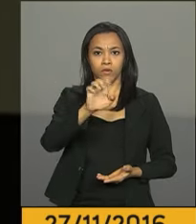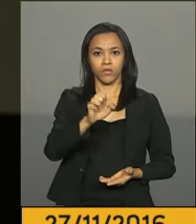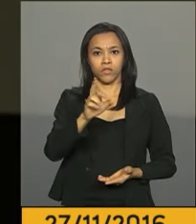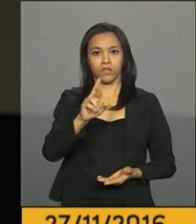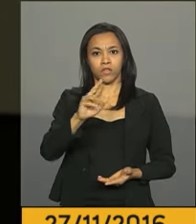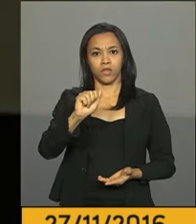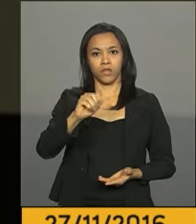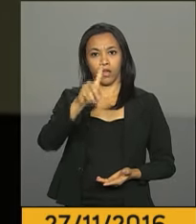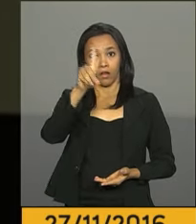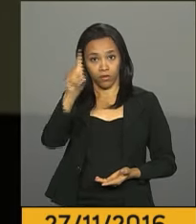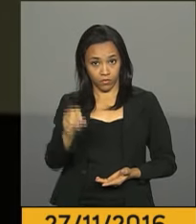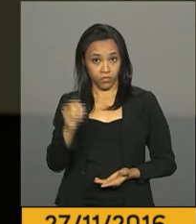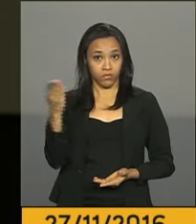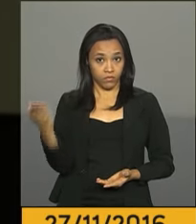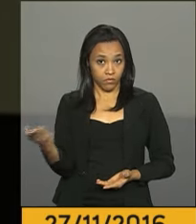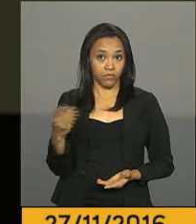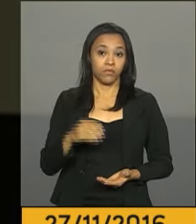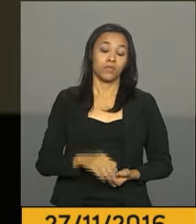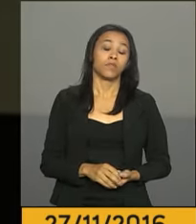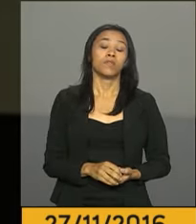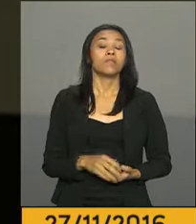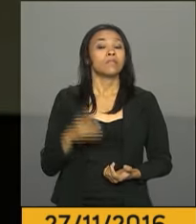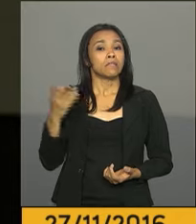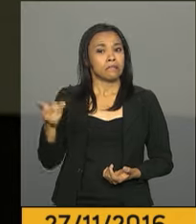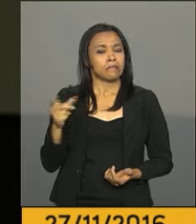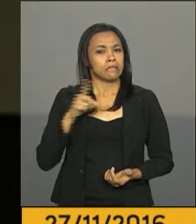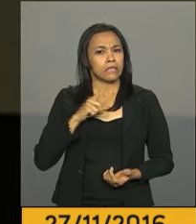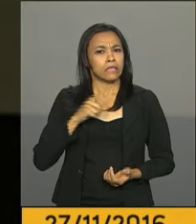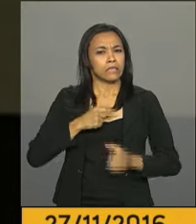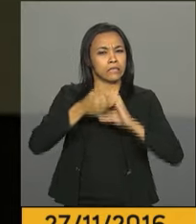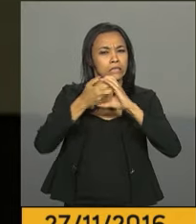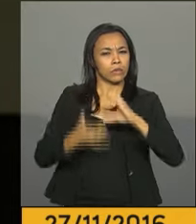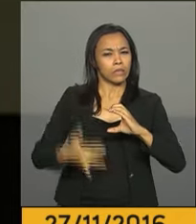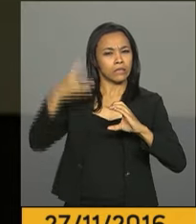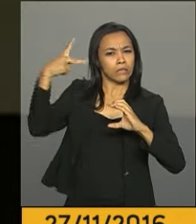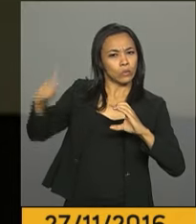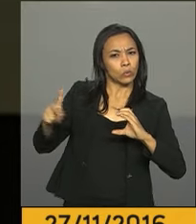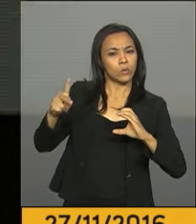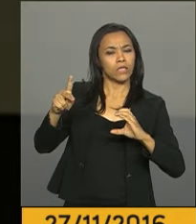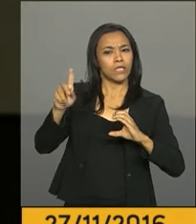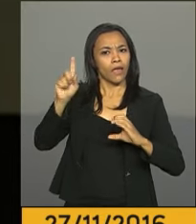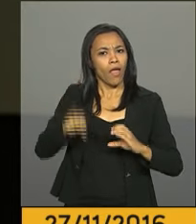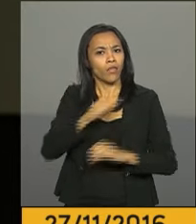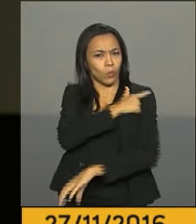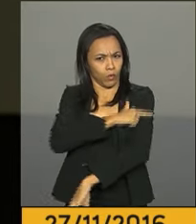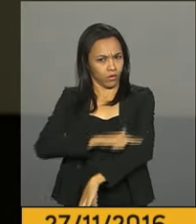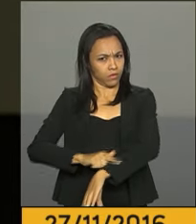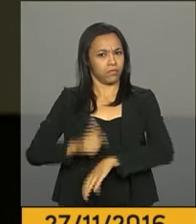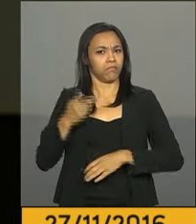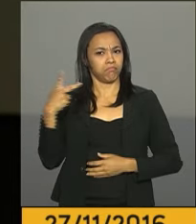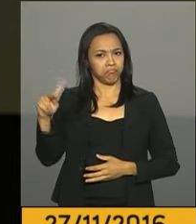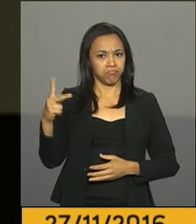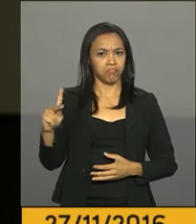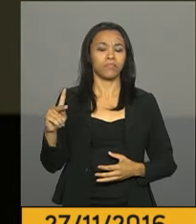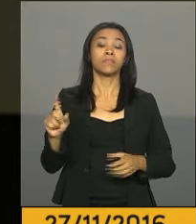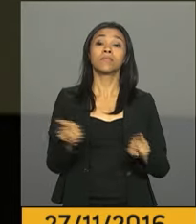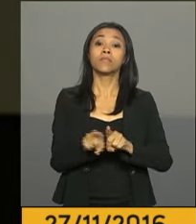traço essencial, além da suprema educação, esta